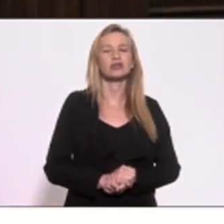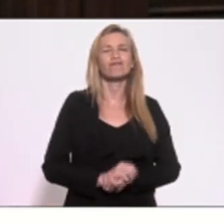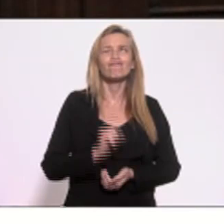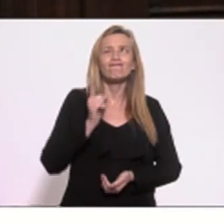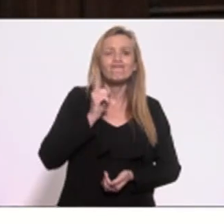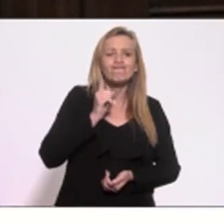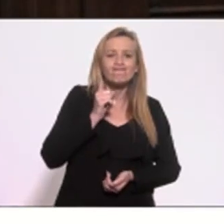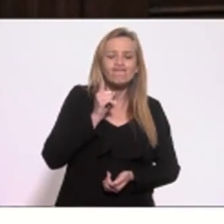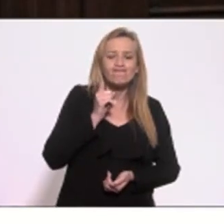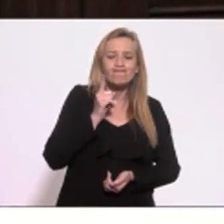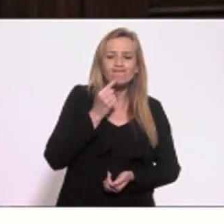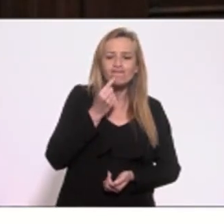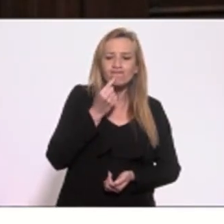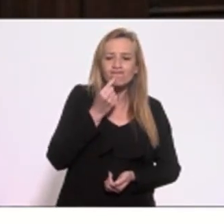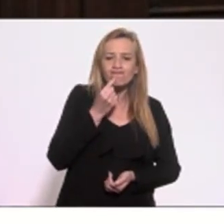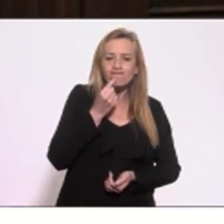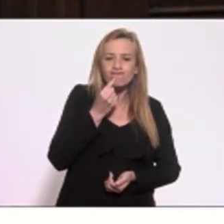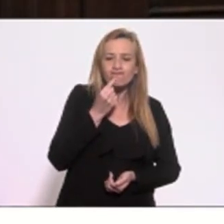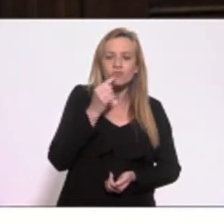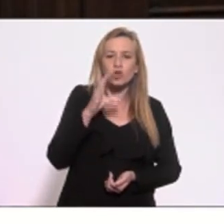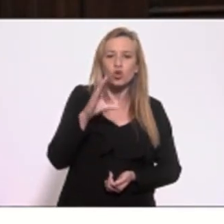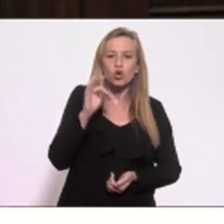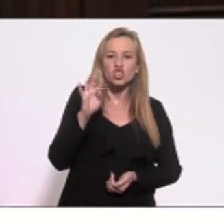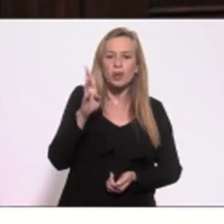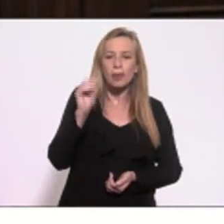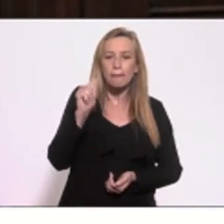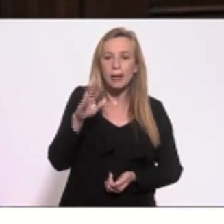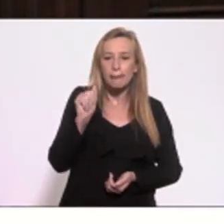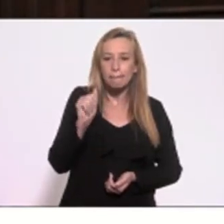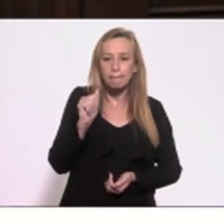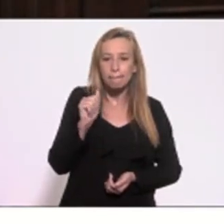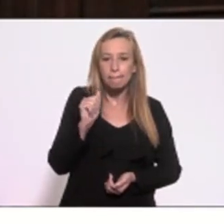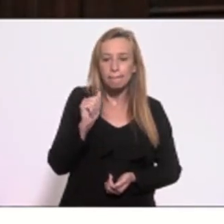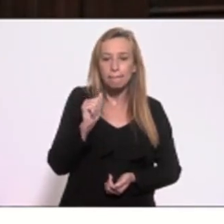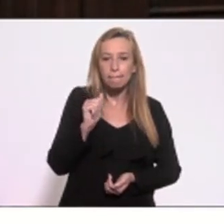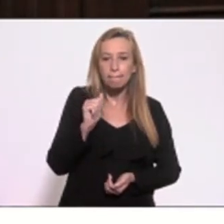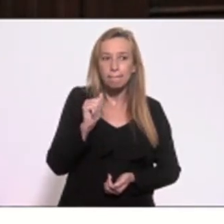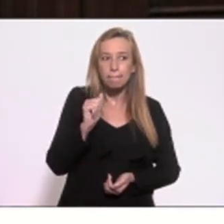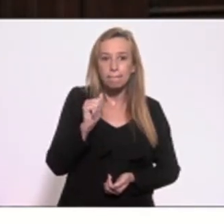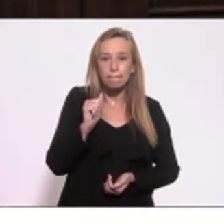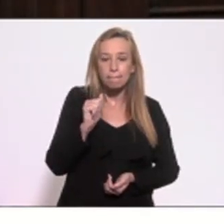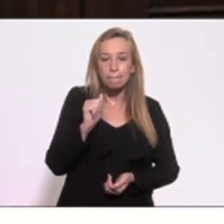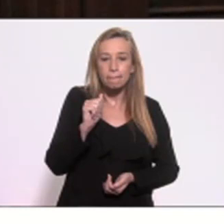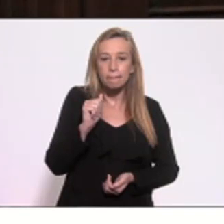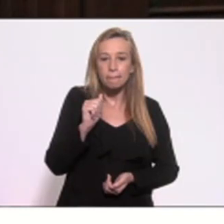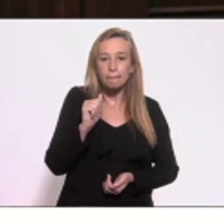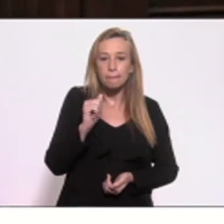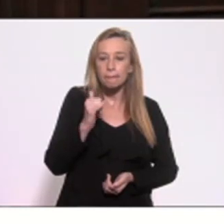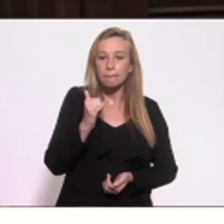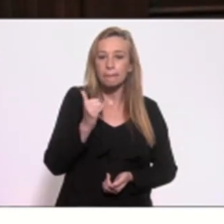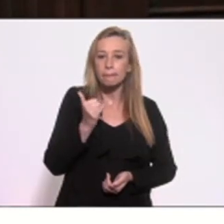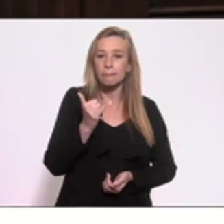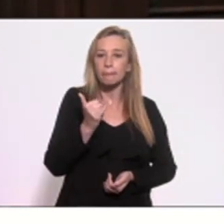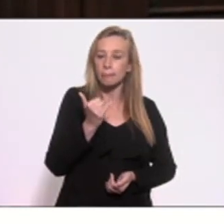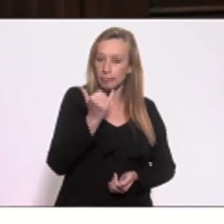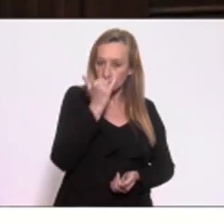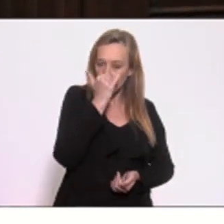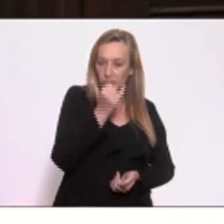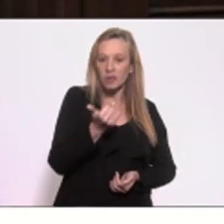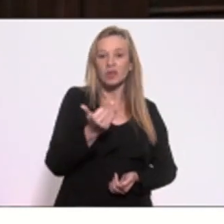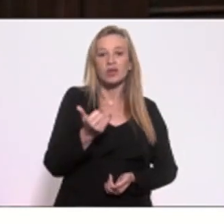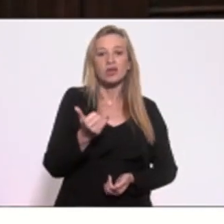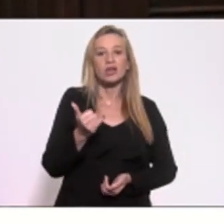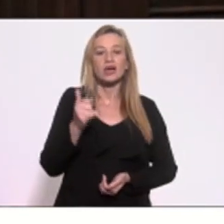lá em Cochabamba, a vítima foi Liberte Guzmán, que